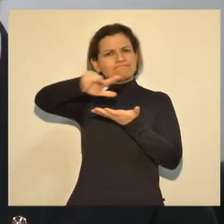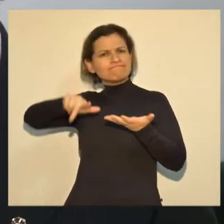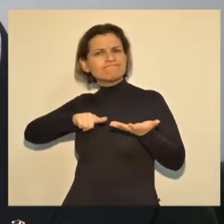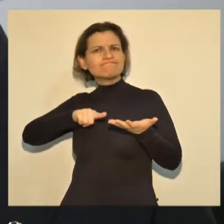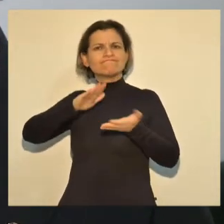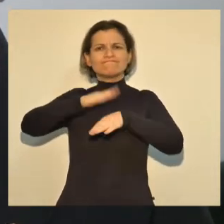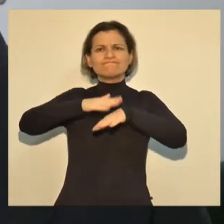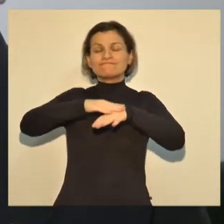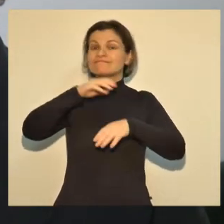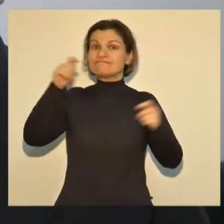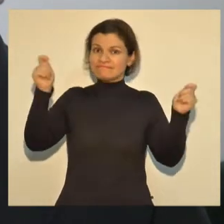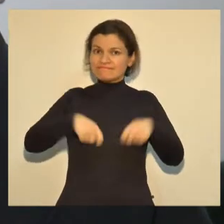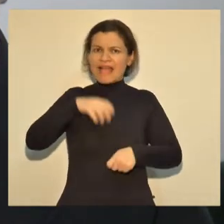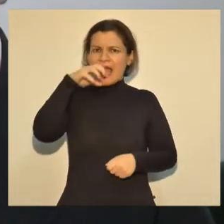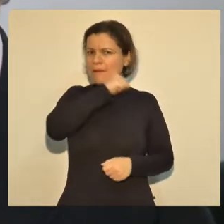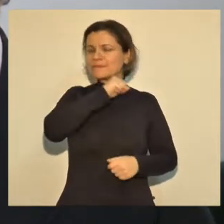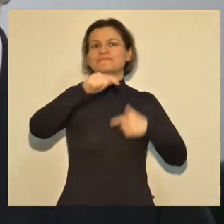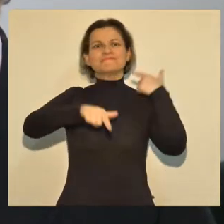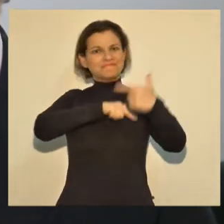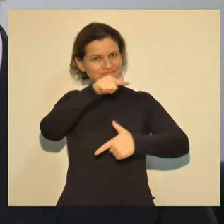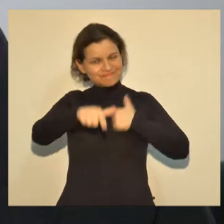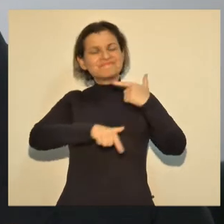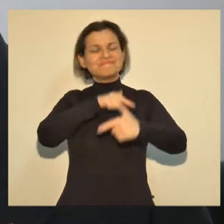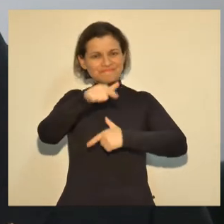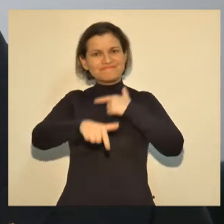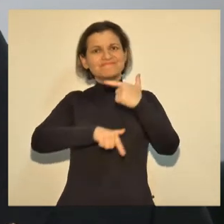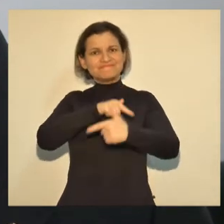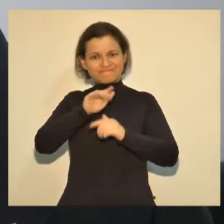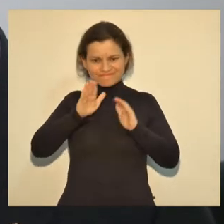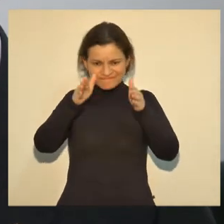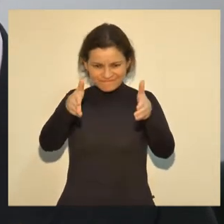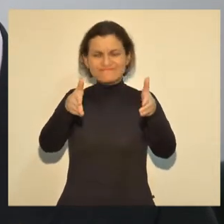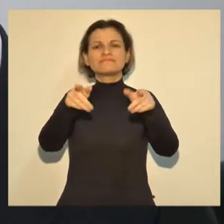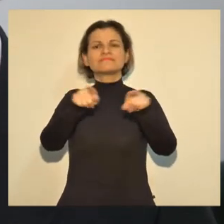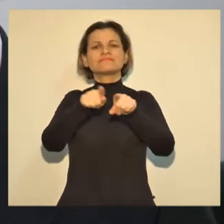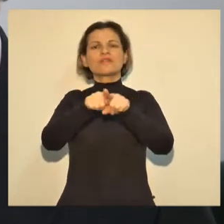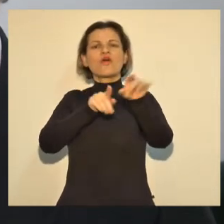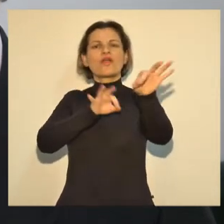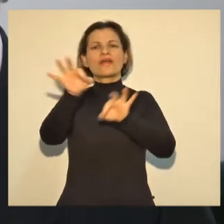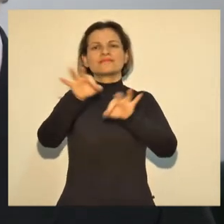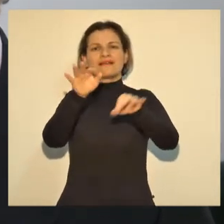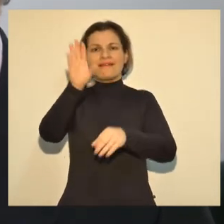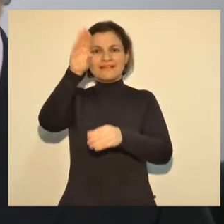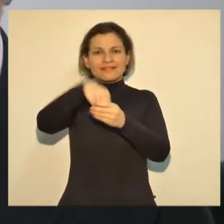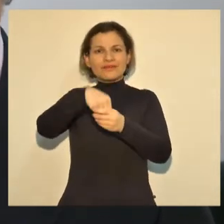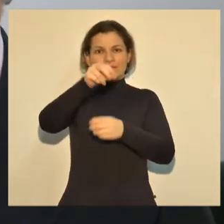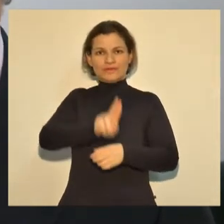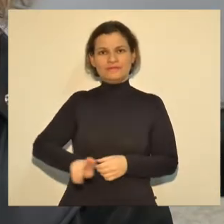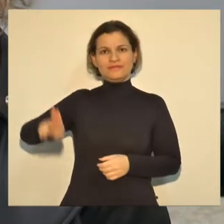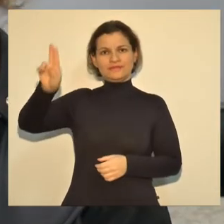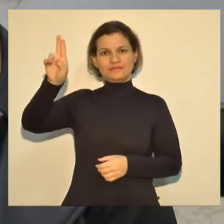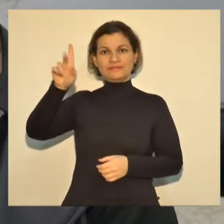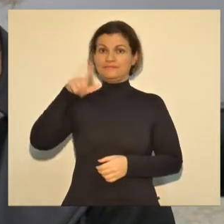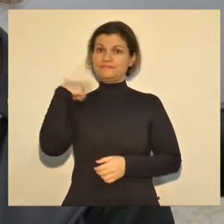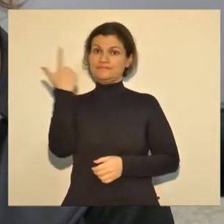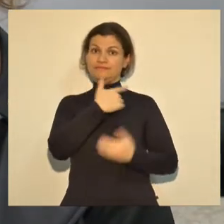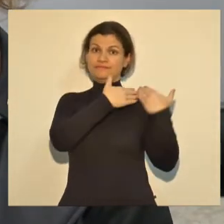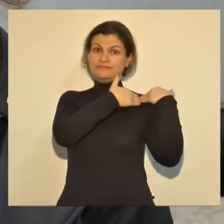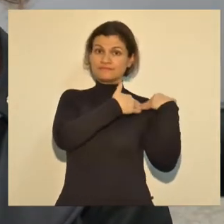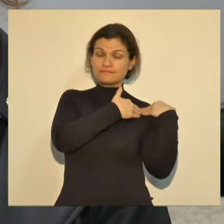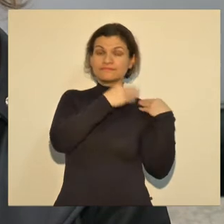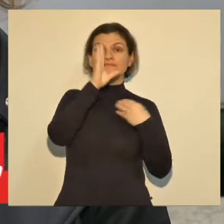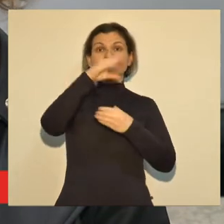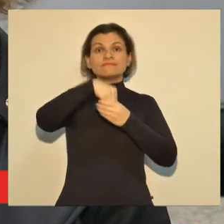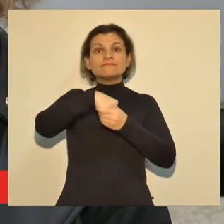que podemos rapidamente trabalhar e organizar no âmbito da universidade. Nossa responsabilidade